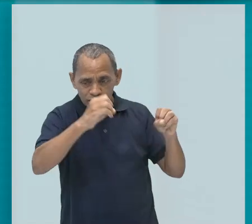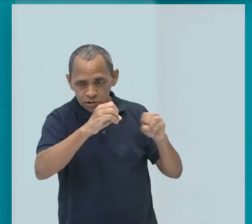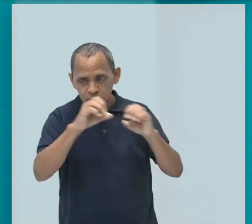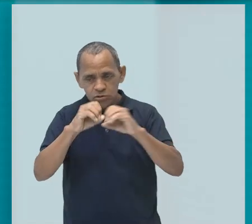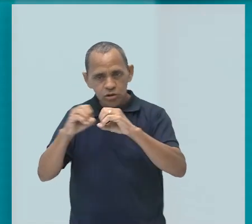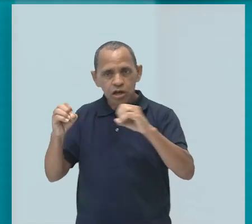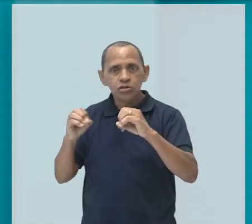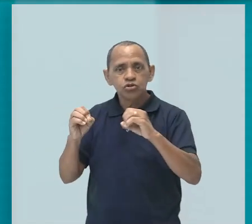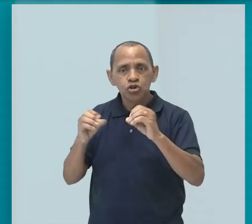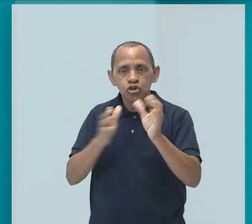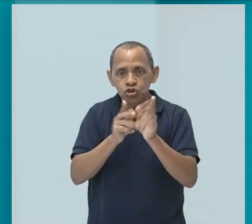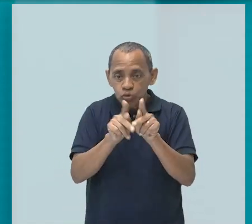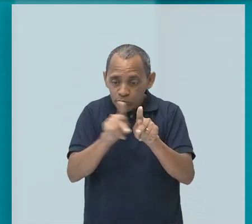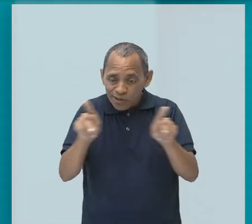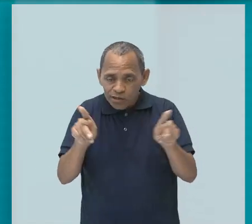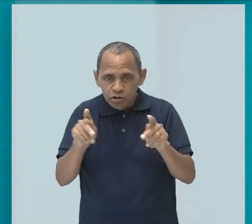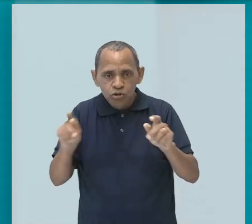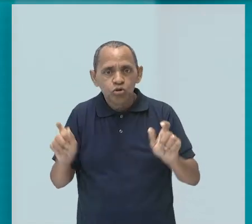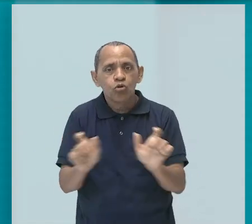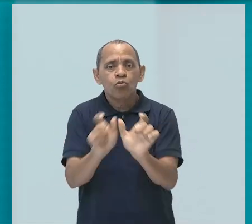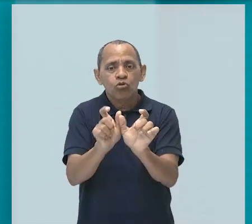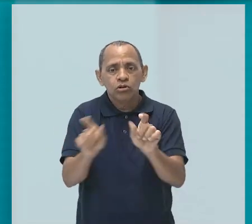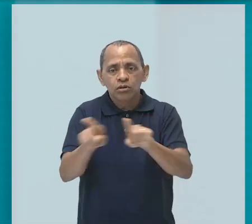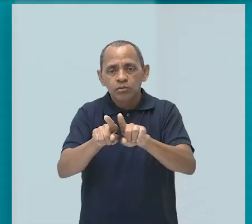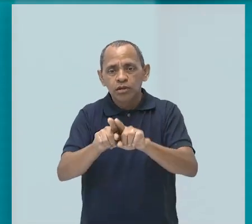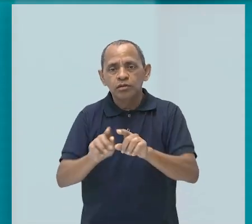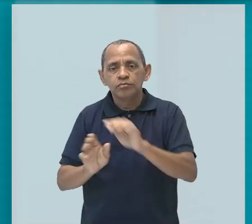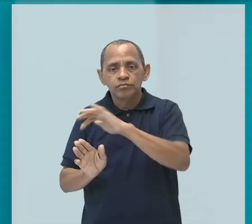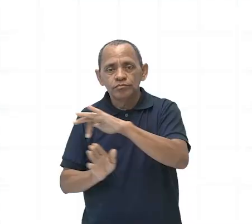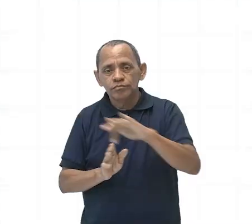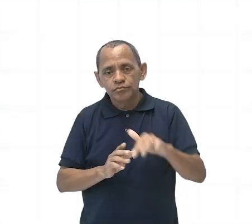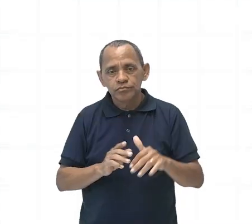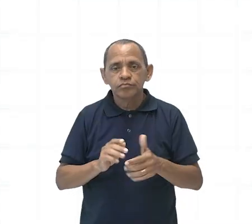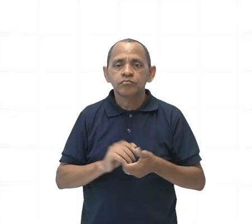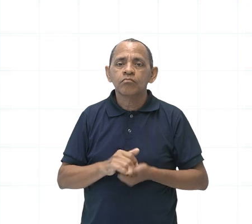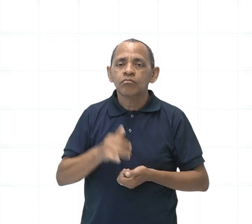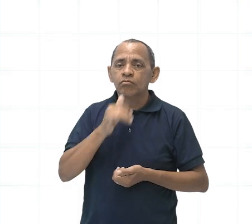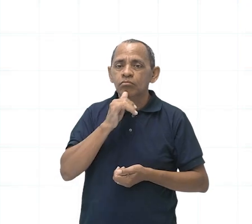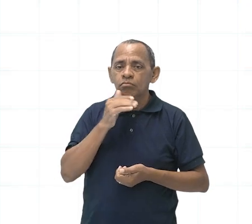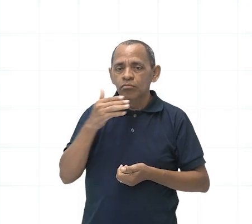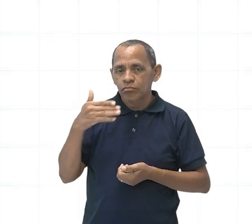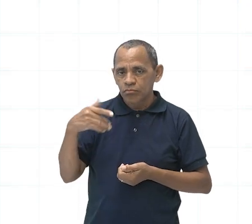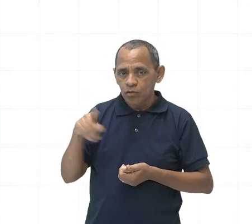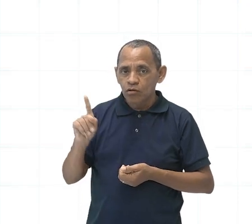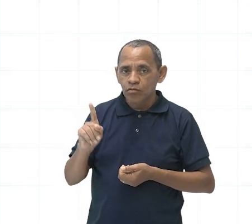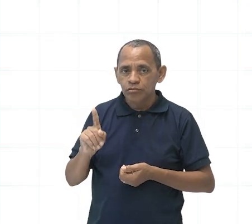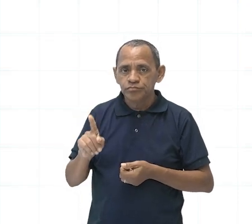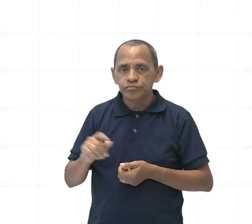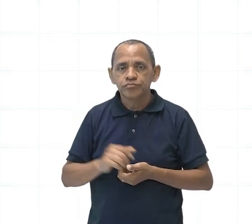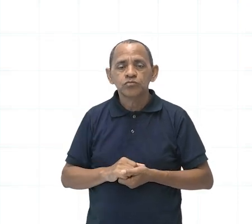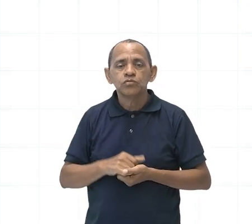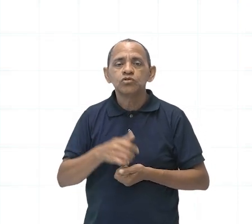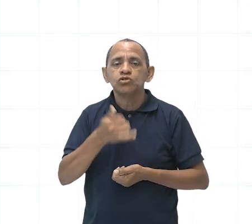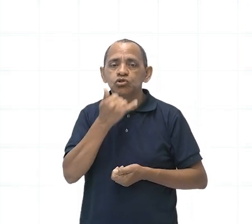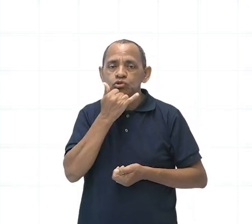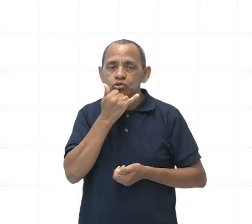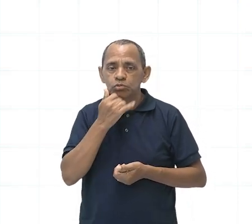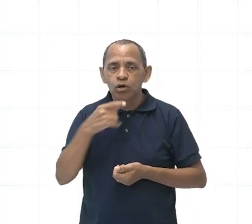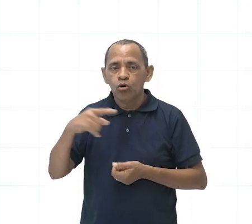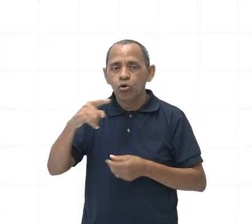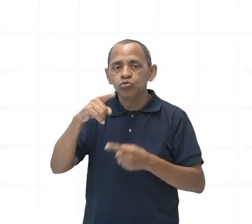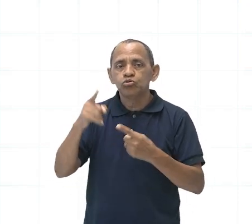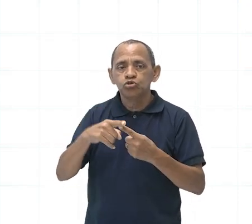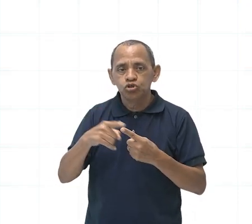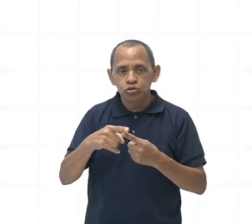unir orações no período composto, ok? Vamos adiante, agora vamos conhecer as orações